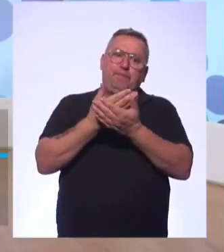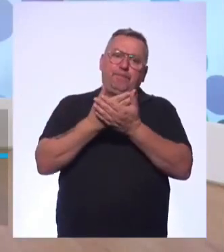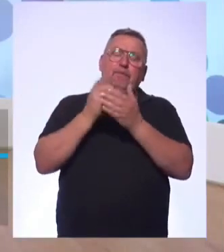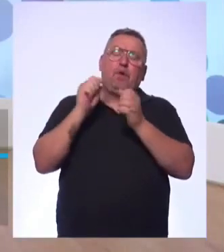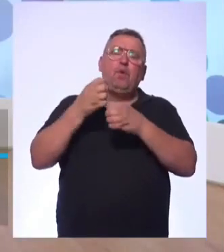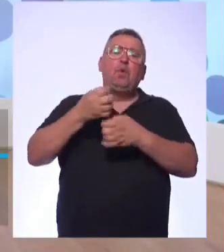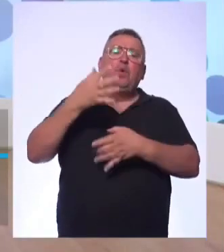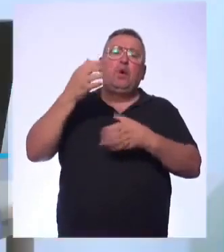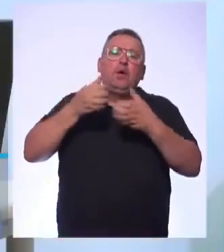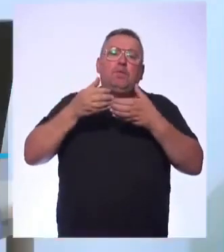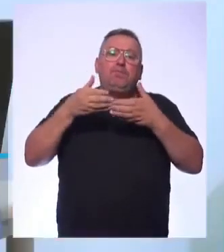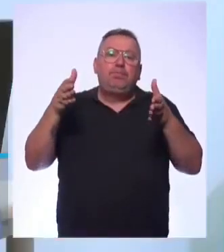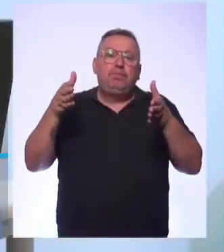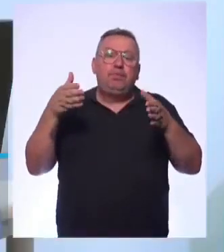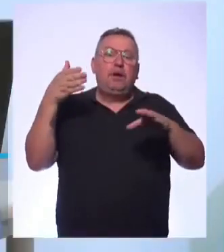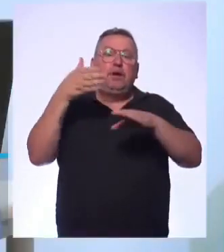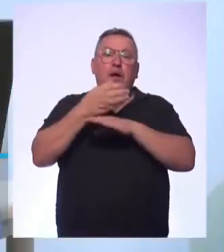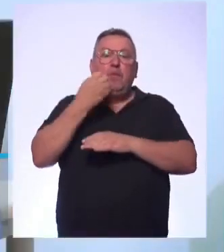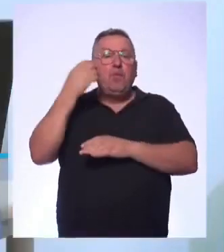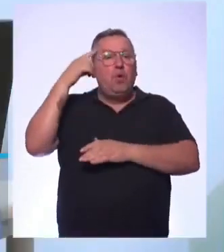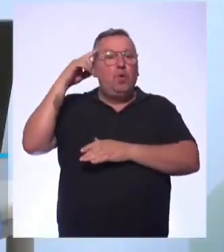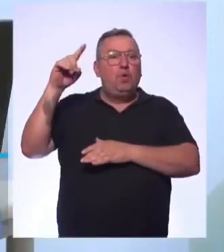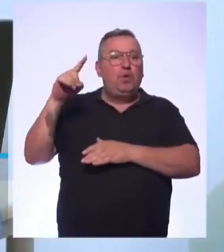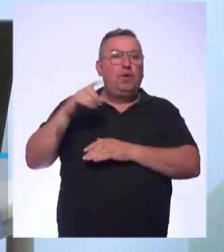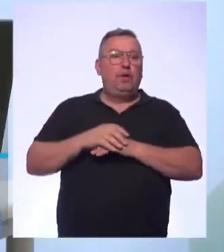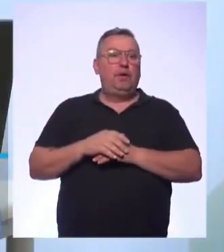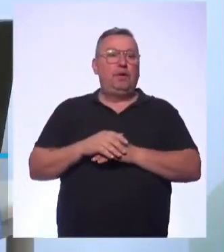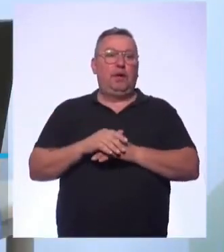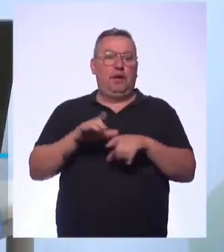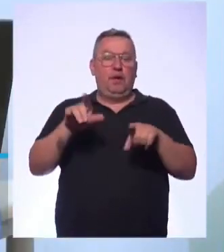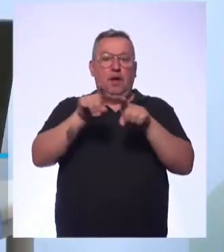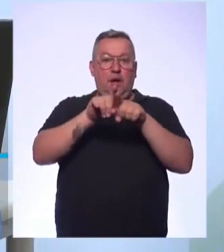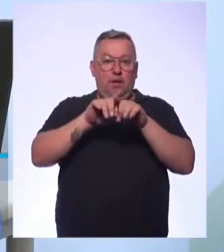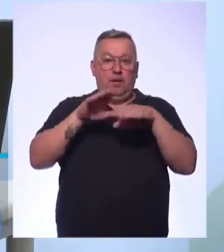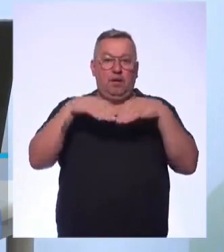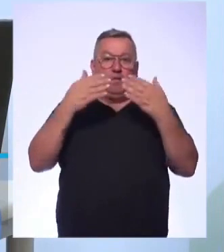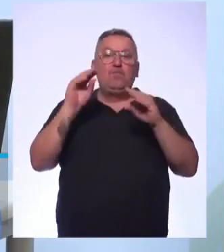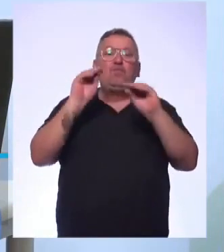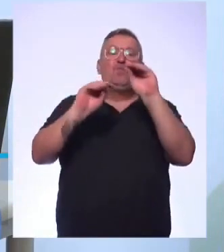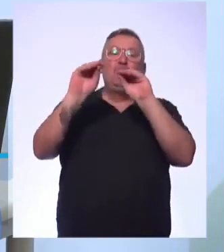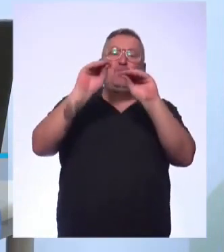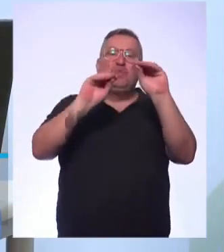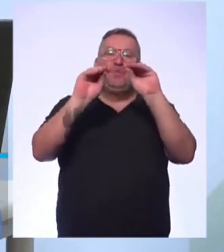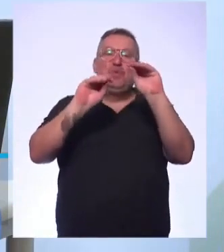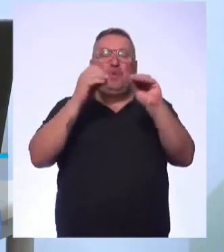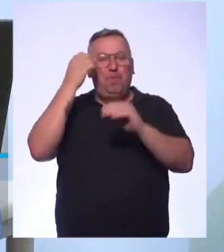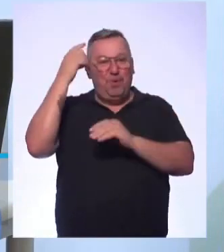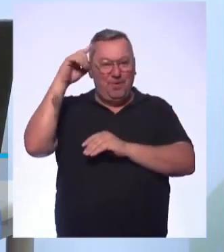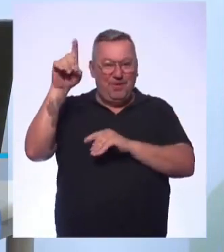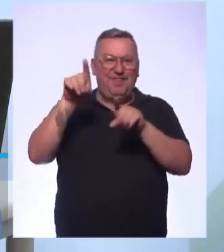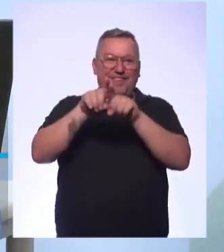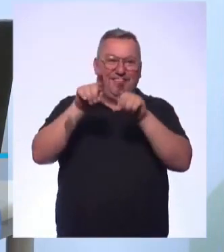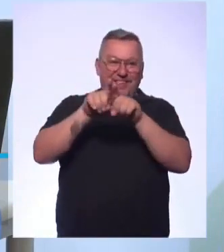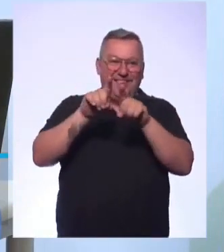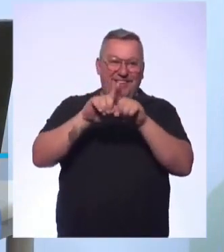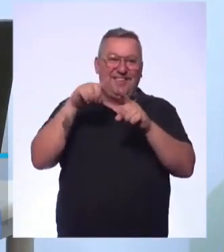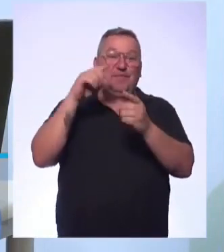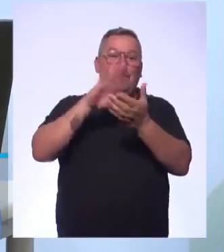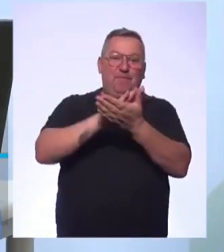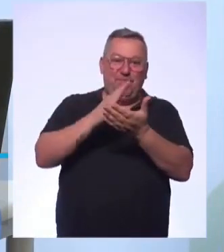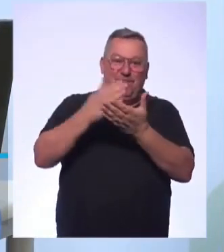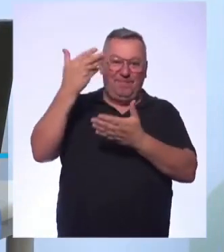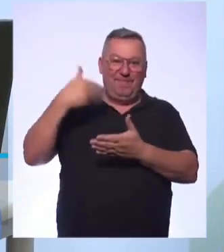abrir o chat aí para eles começarem a dar bom dia. Enquanto isso, beijo, viu, Cid? Bom dia para você também, Cid é o nosso